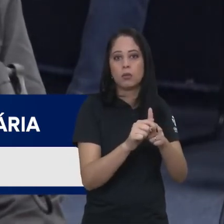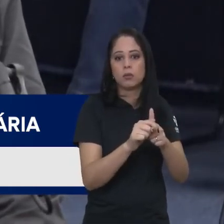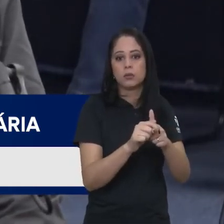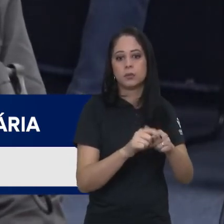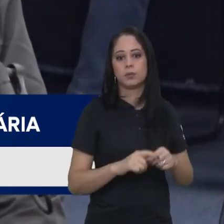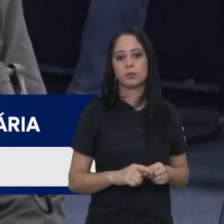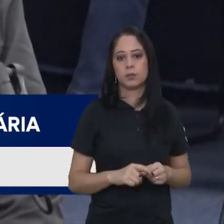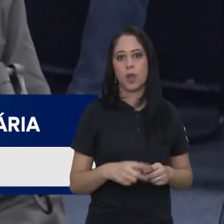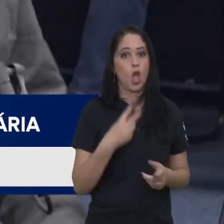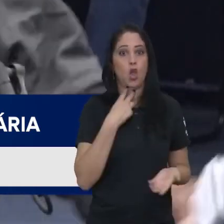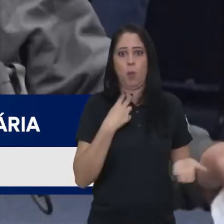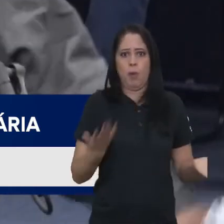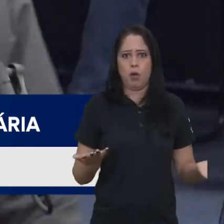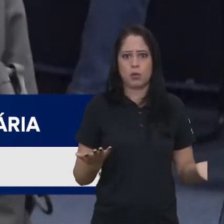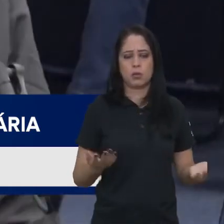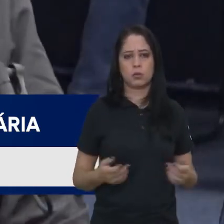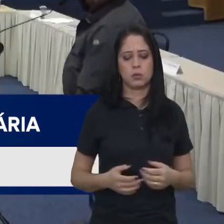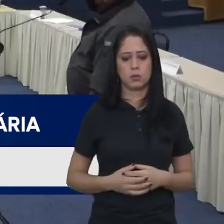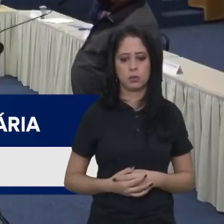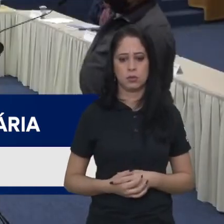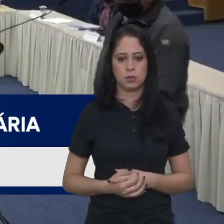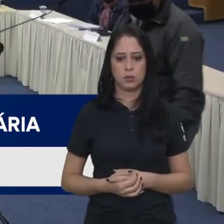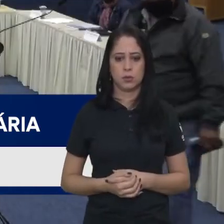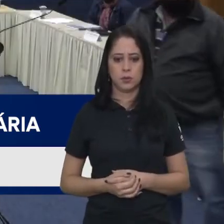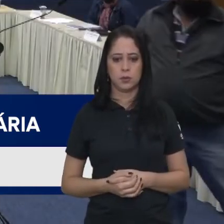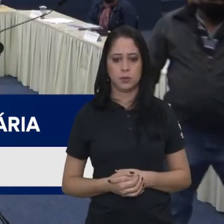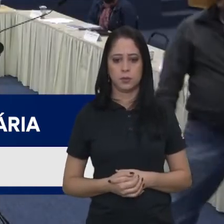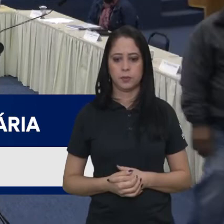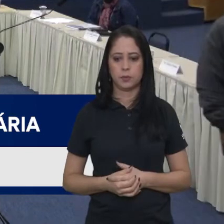minha propriedade. Obrigado. E não posso. Obrigado.